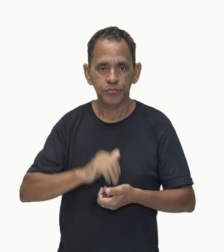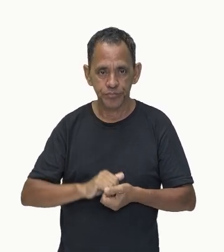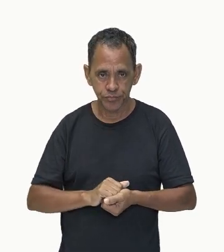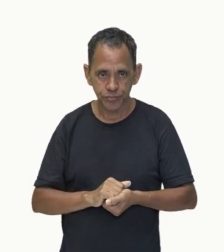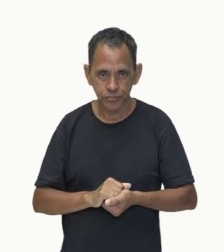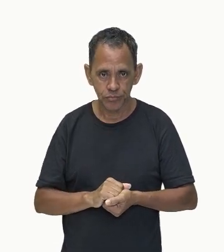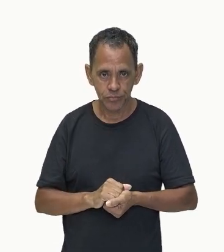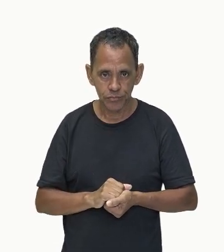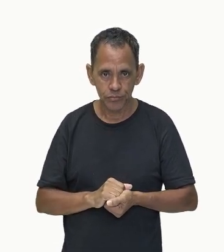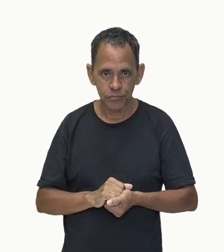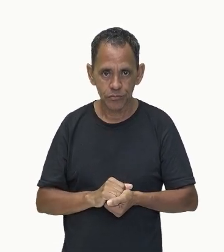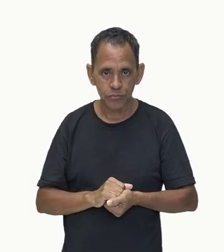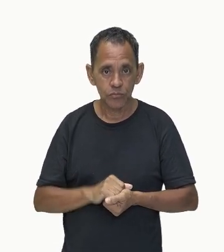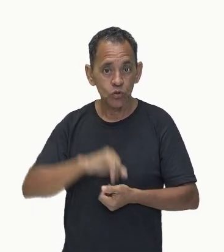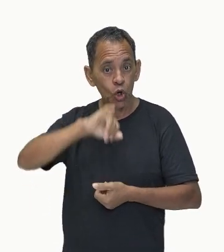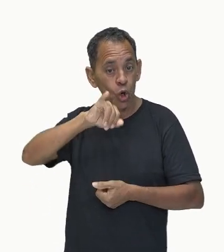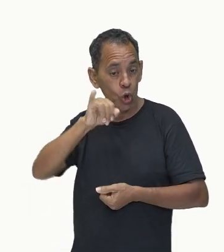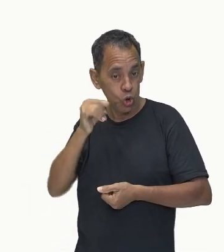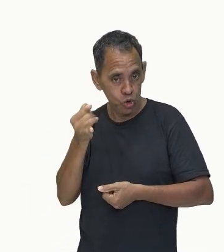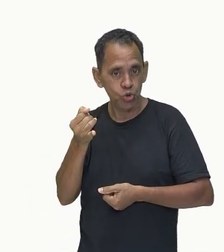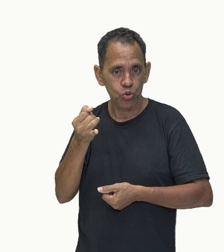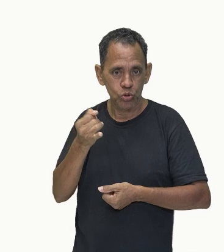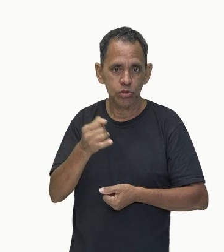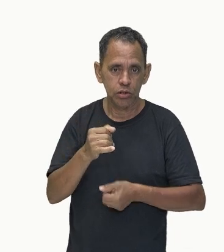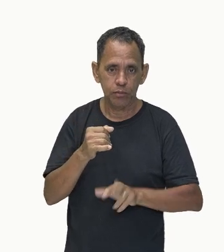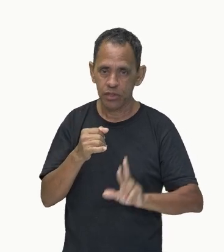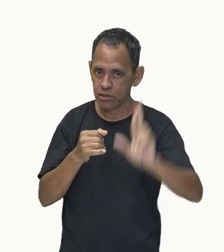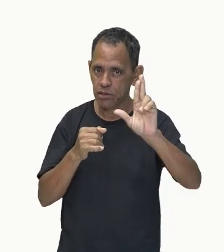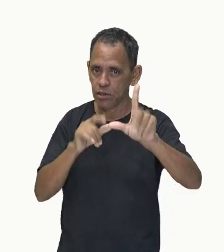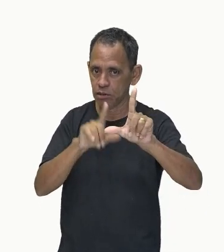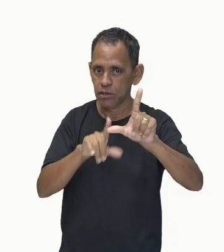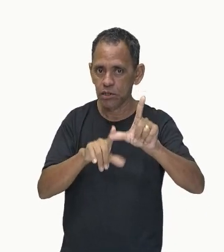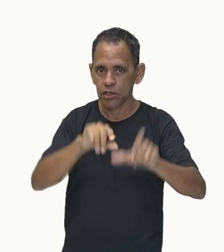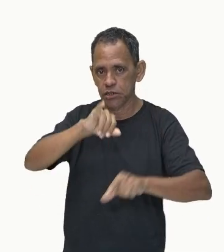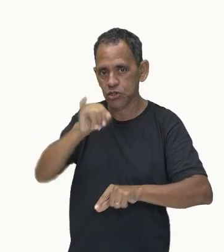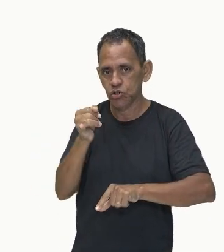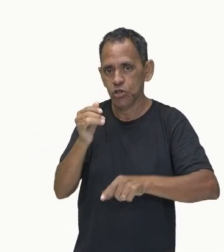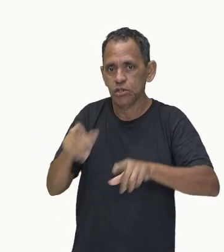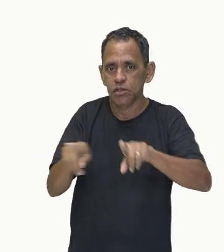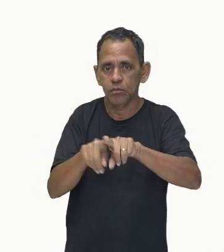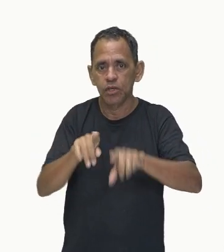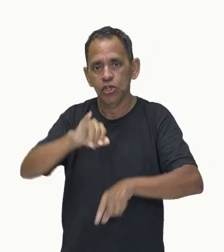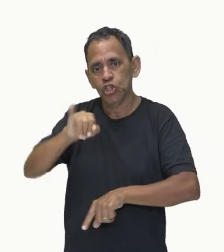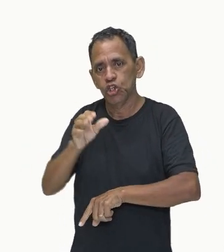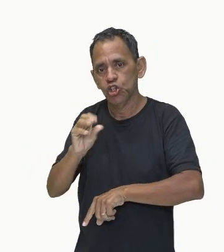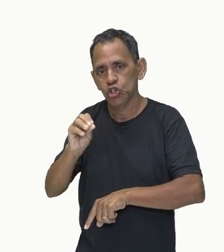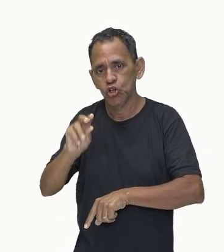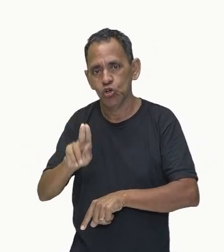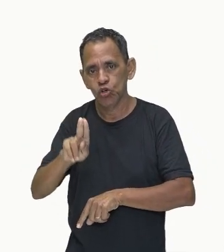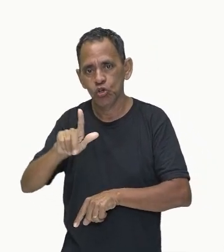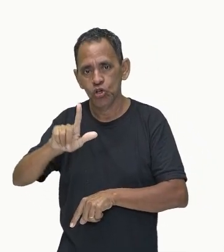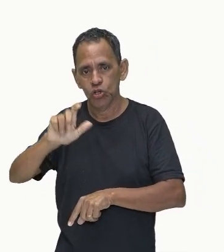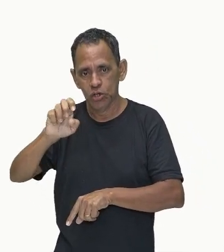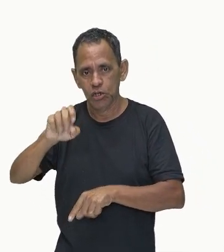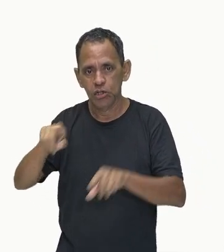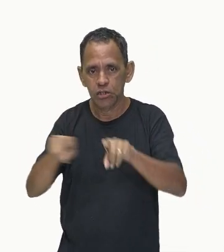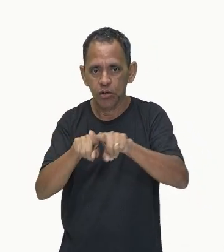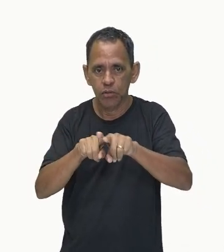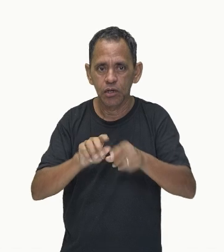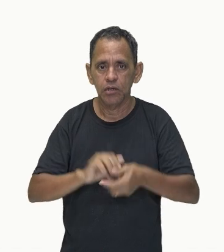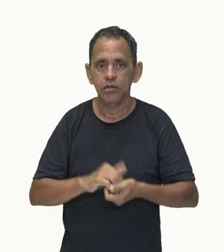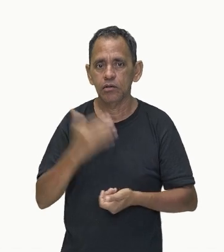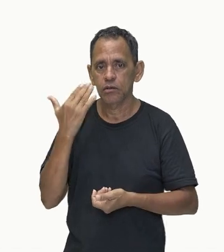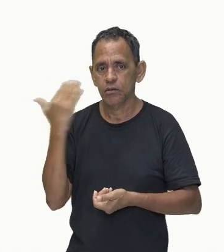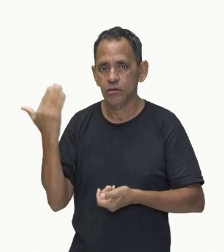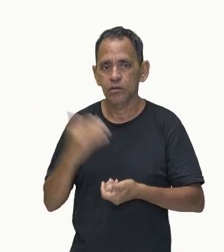kW é a mesma coisa que 1000 watts. E temos algumas unidades especiais aí da potência,